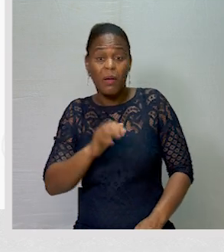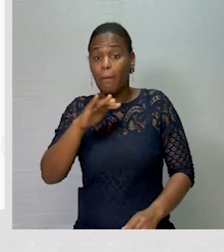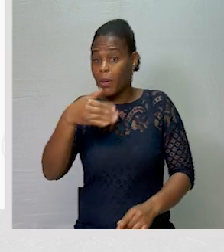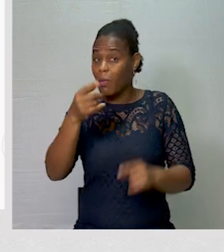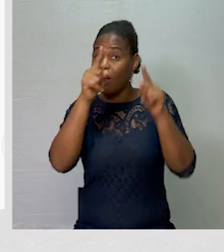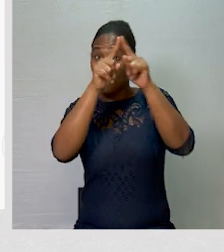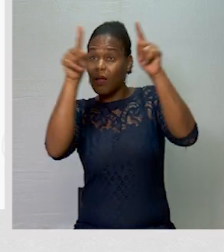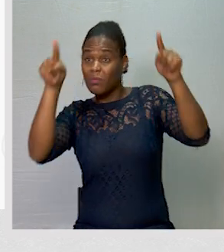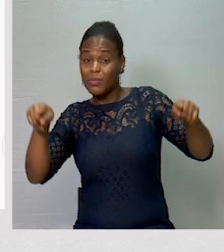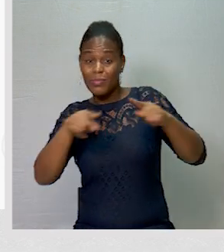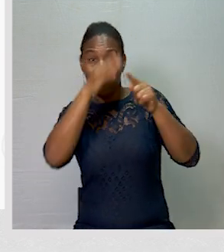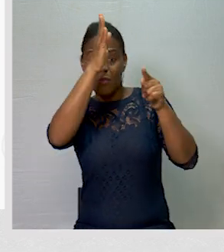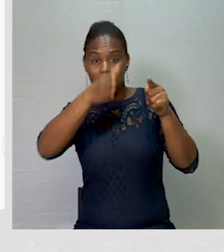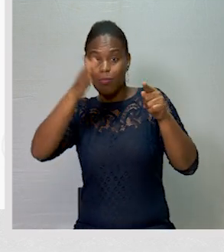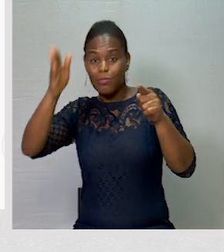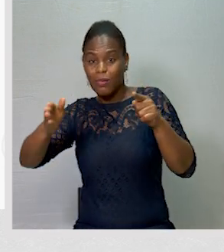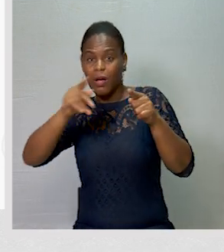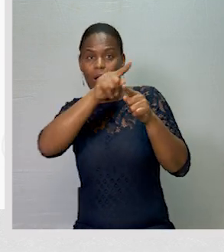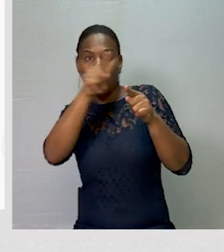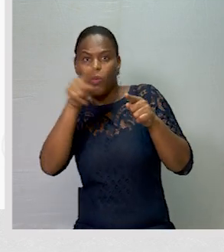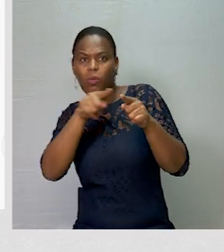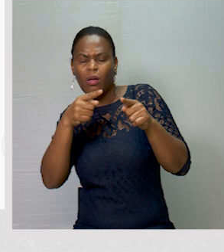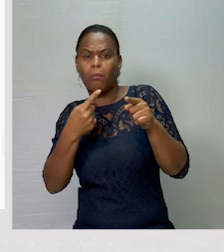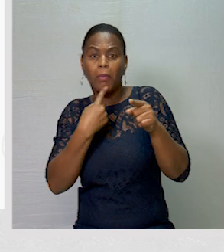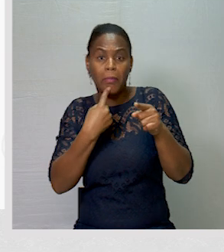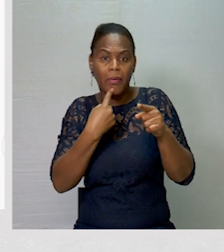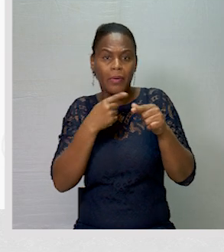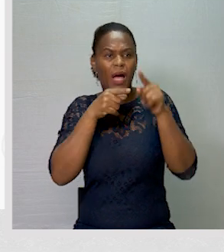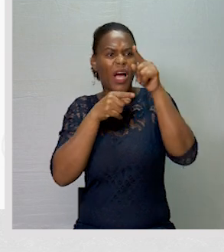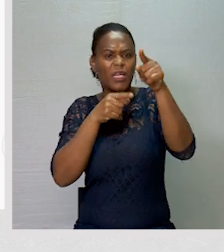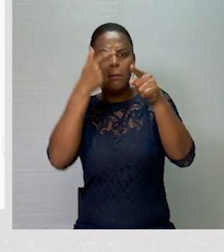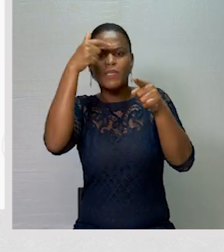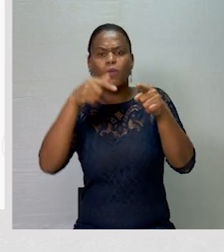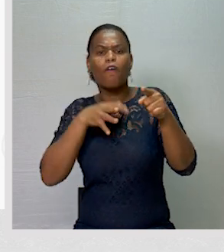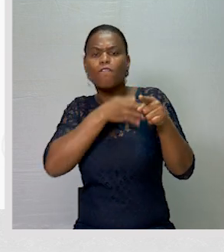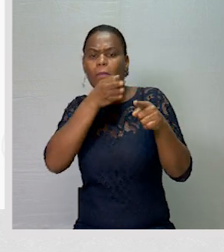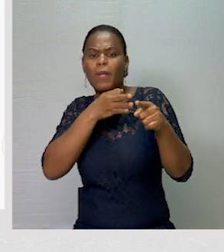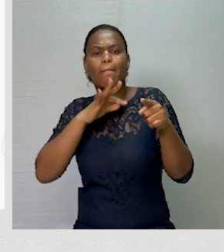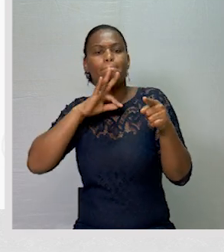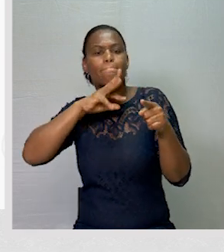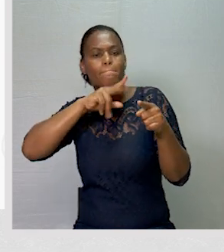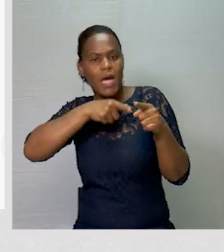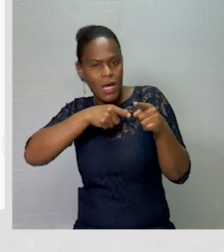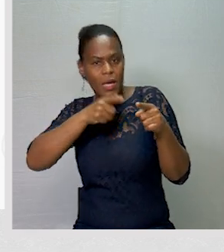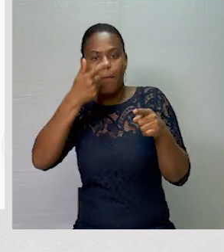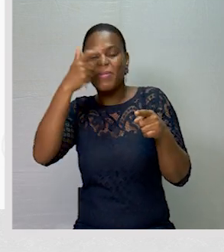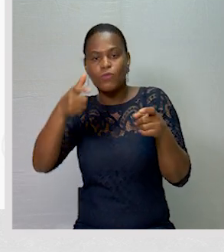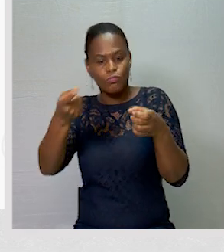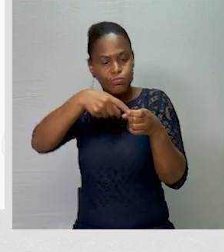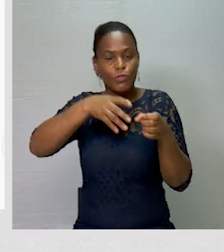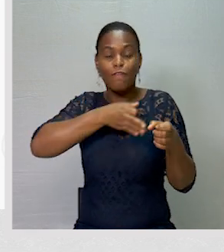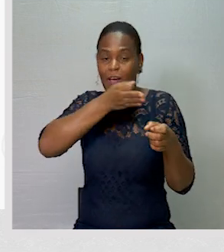tabela. Aqui nós temos membro da família. Temos mãe, que é um membro da